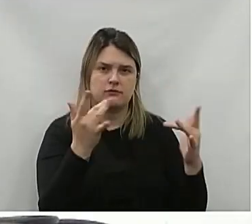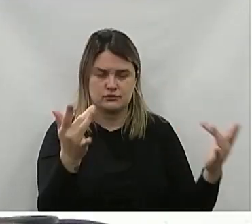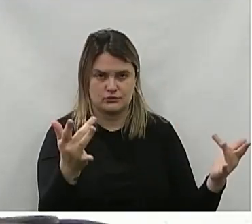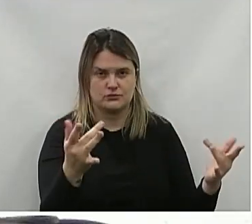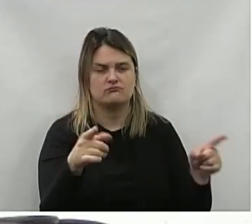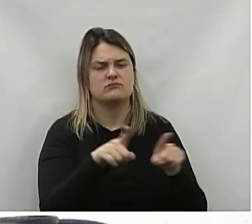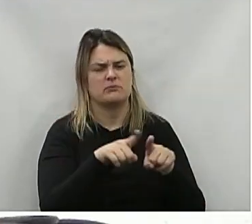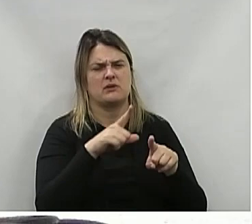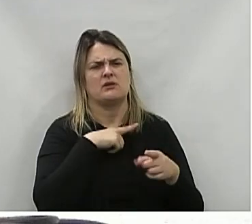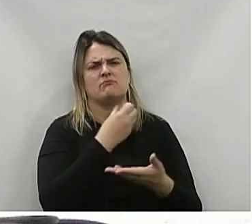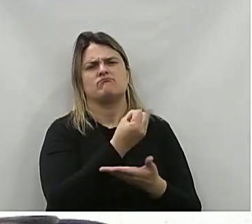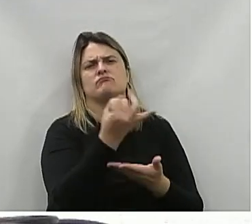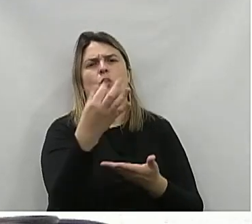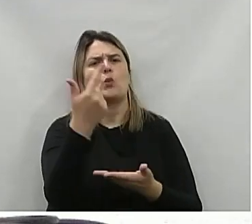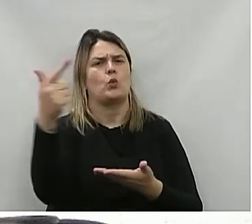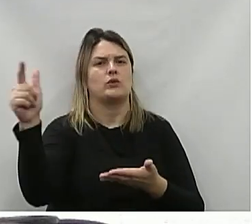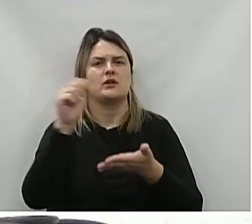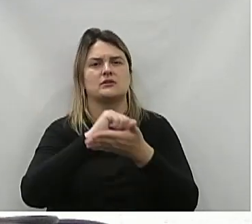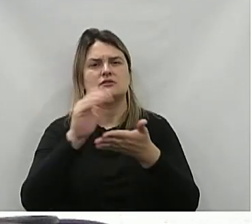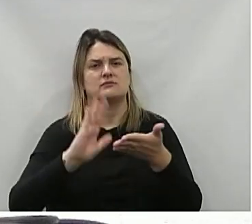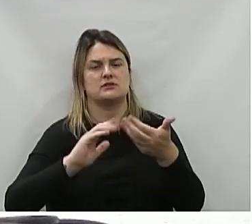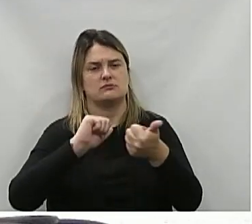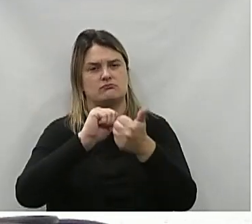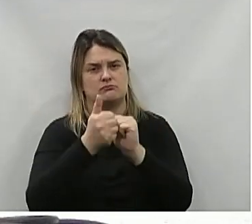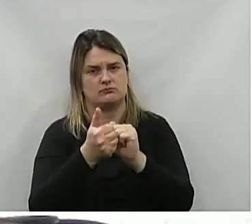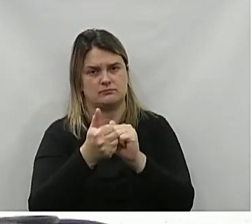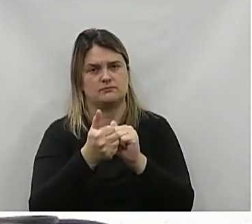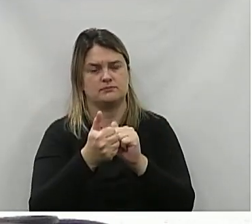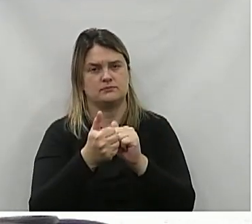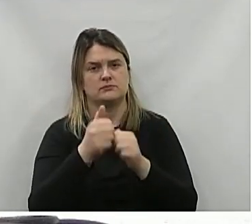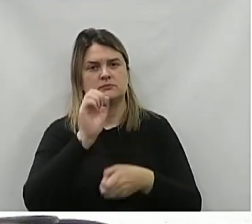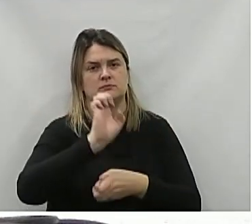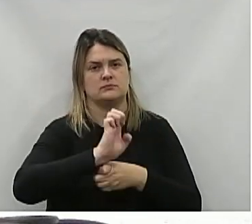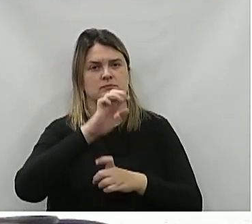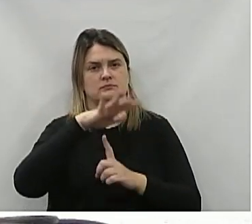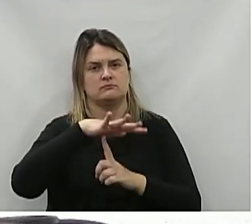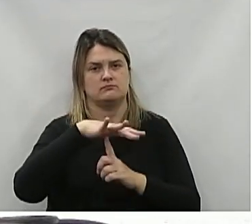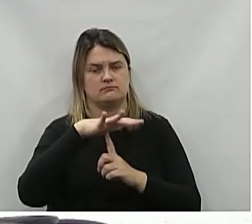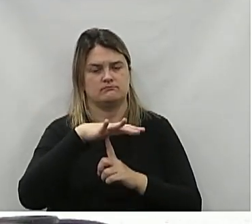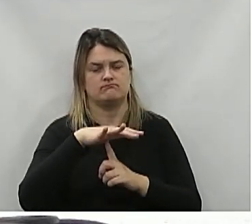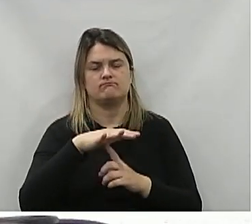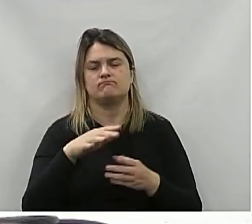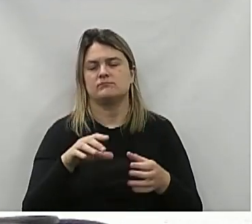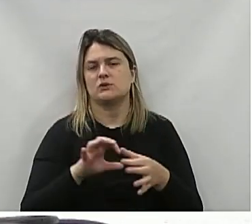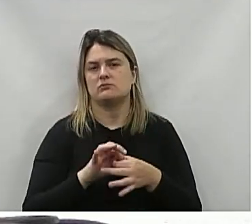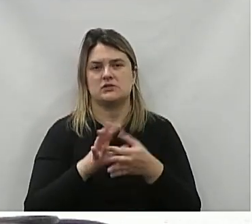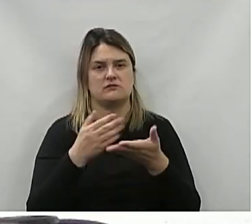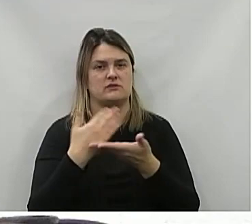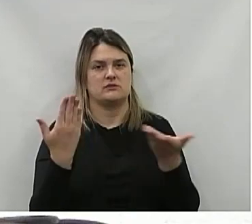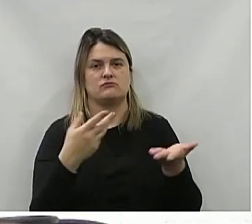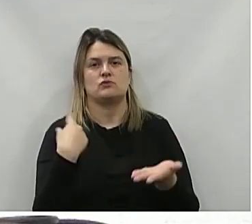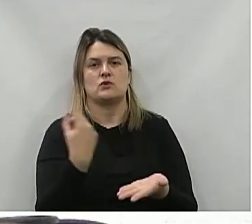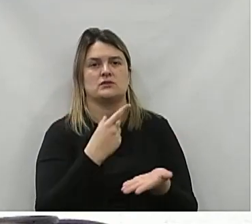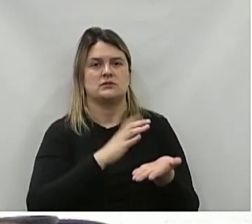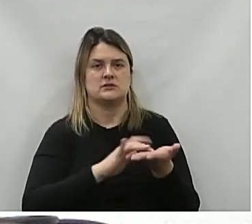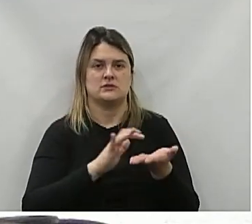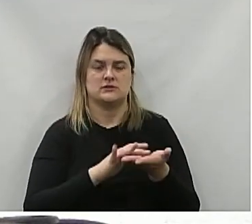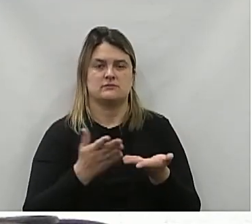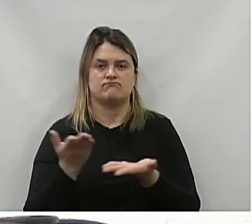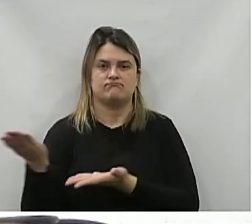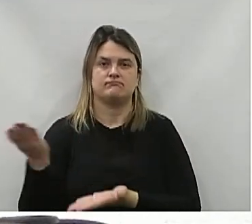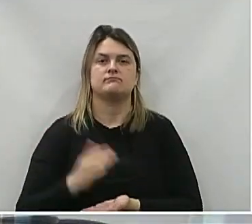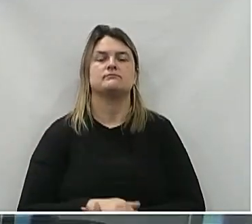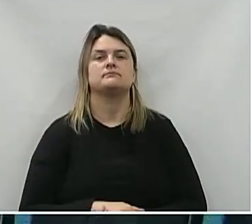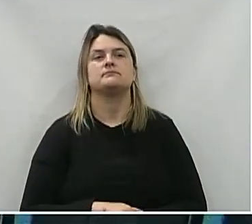de inúmeras outras atividades esportivas no estado do Paraná, ficando à disposição a nossa secretaria aqui dessa Casa de